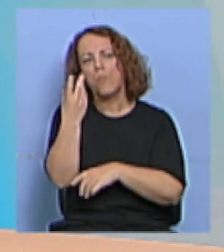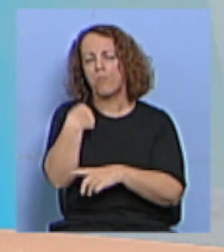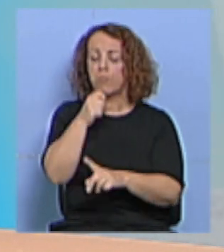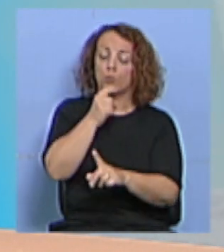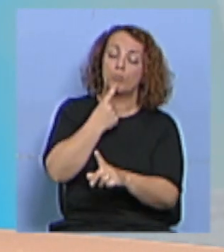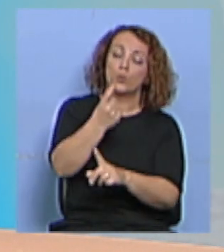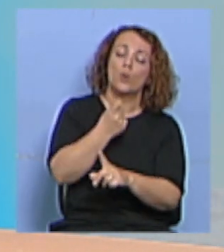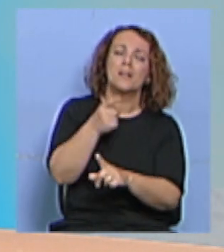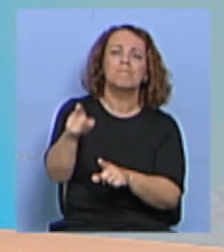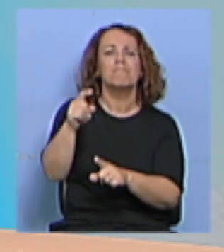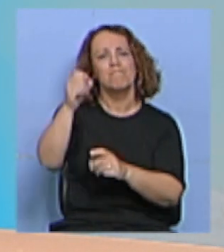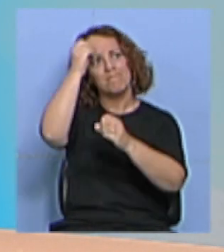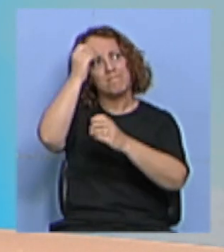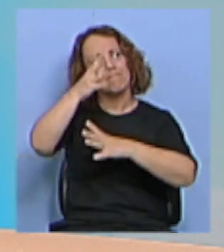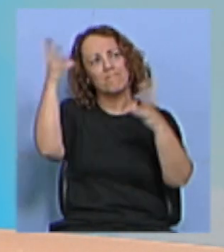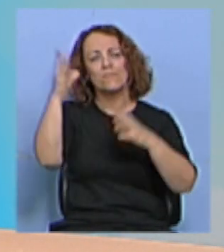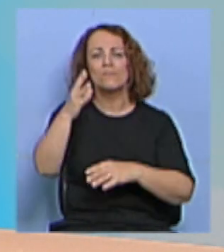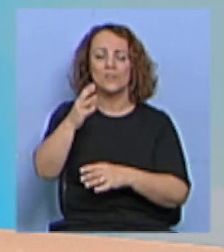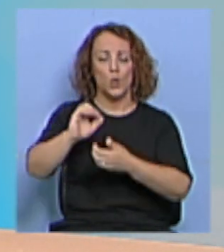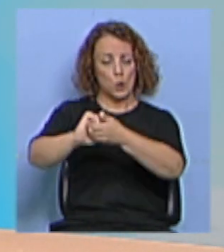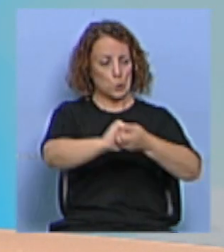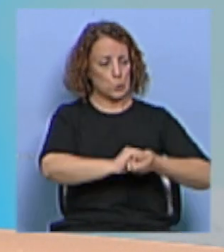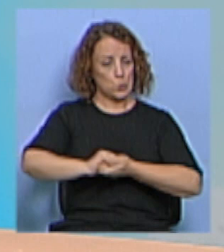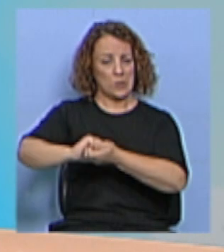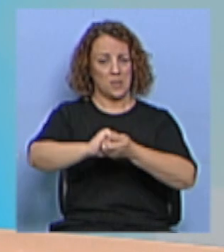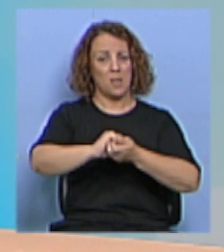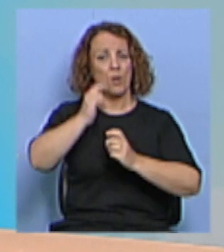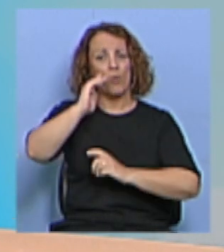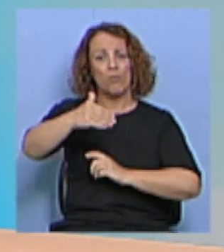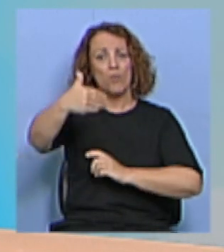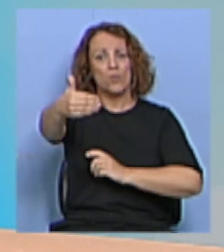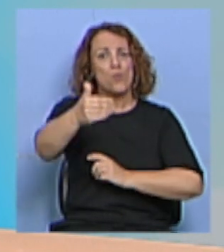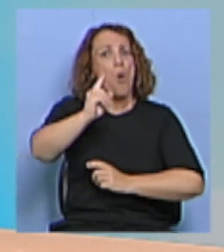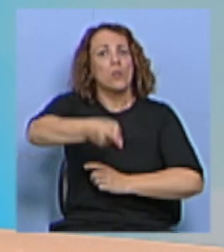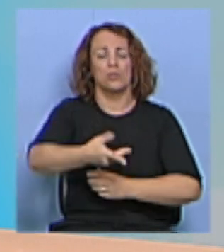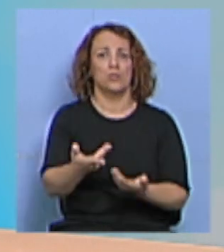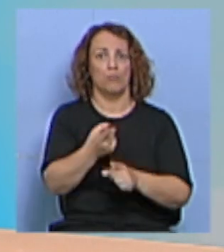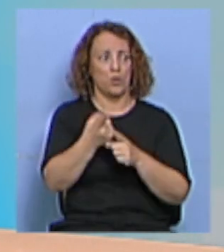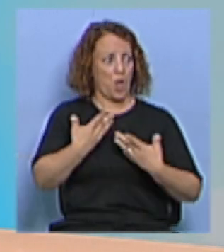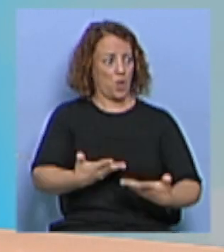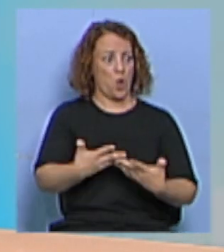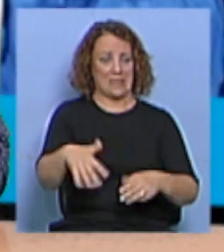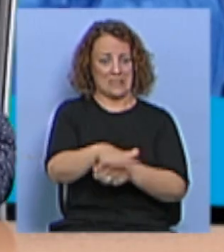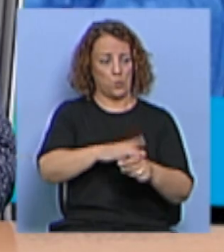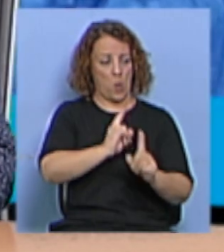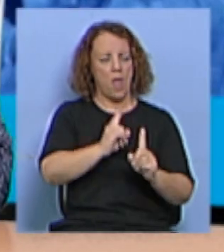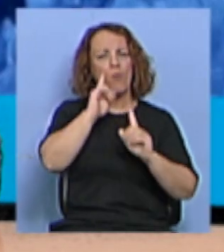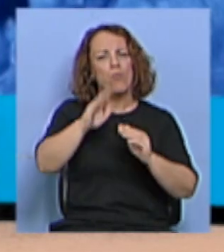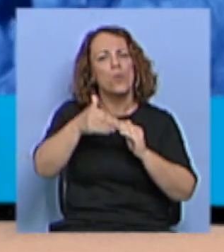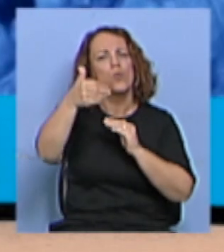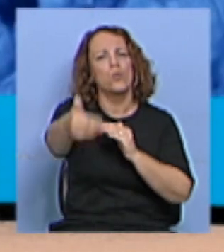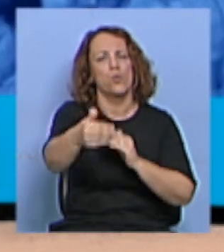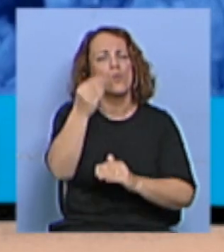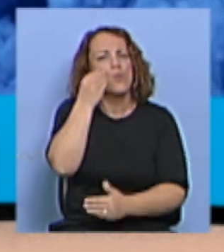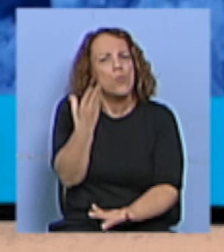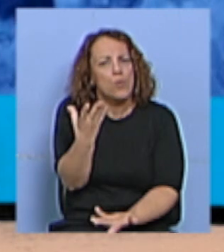assim, que futuro é que há para a solidariedade, não é? Perante esta realidade que nos marca os dias. Eu acho que é futuro porque lá